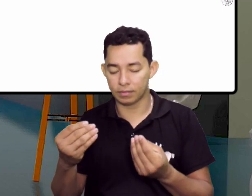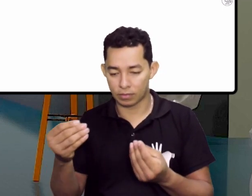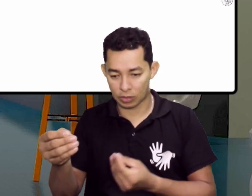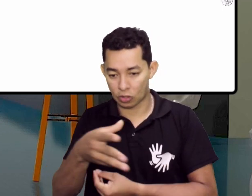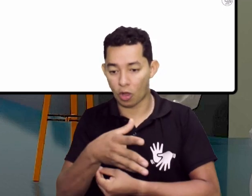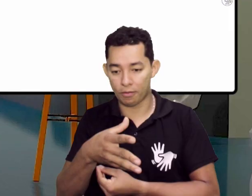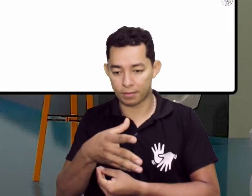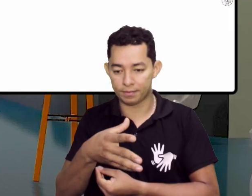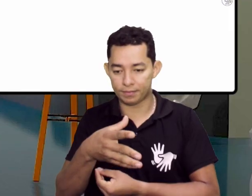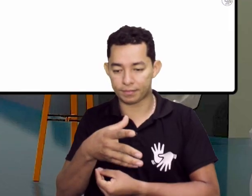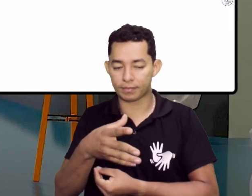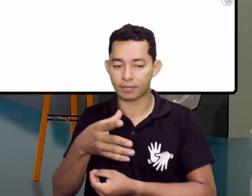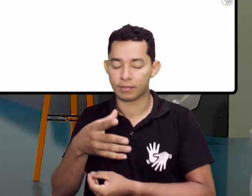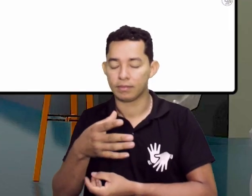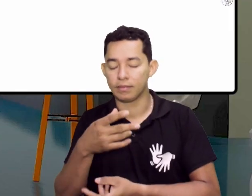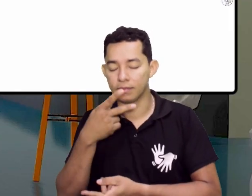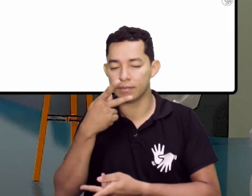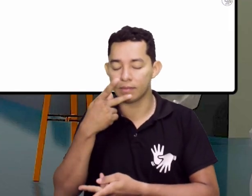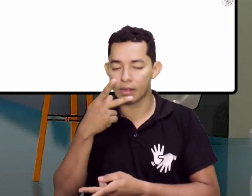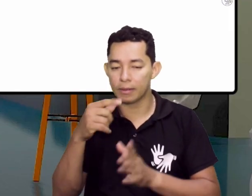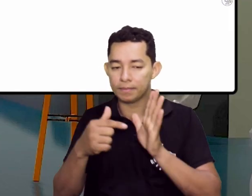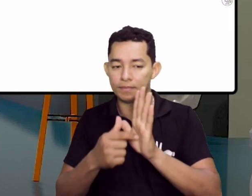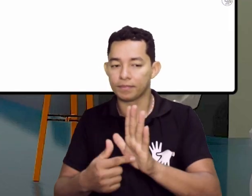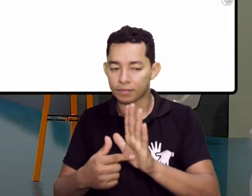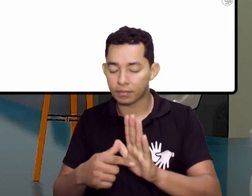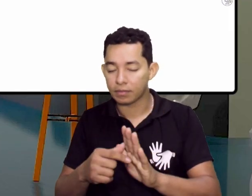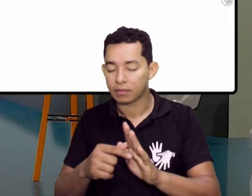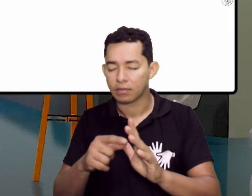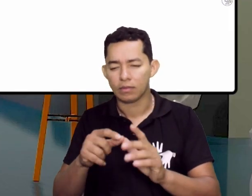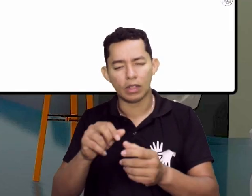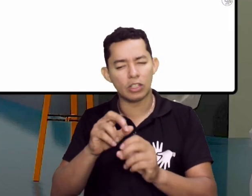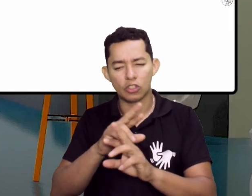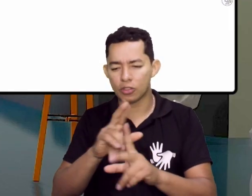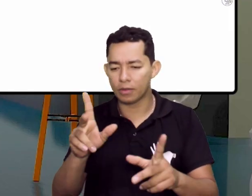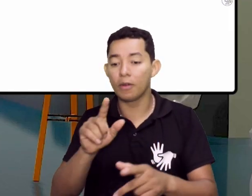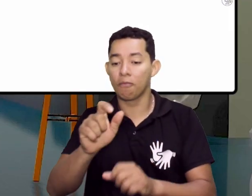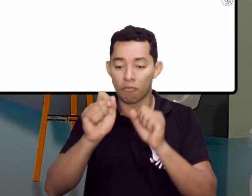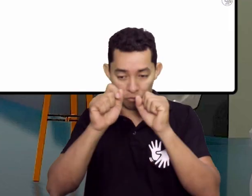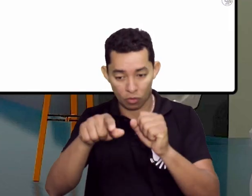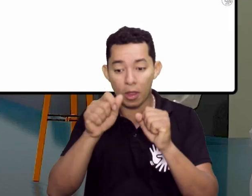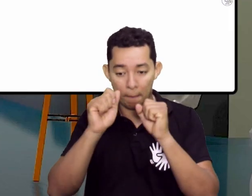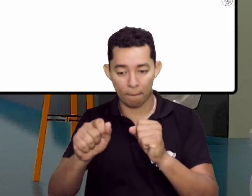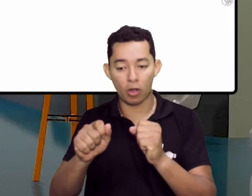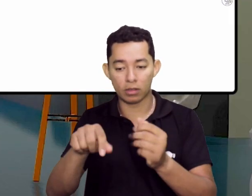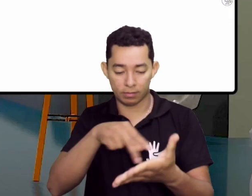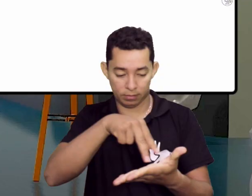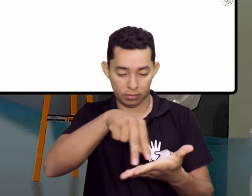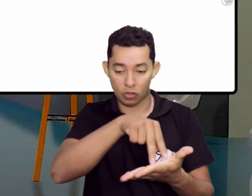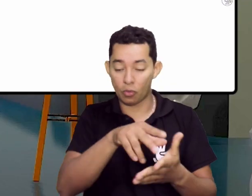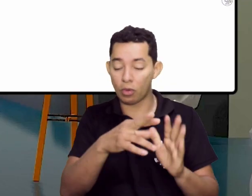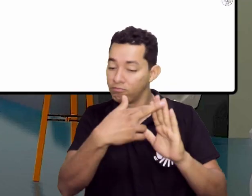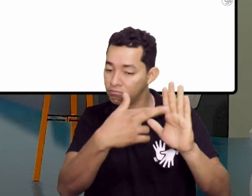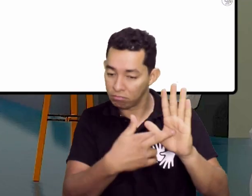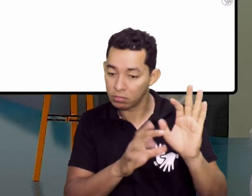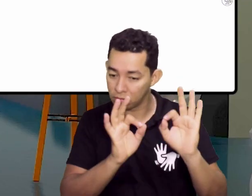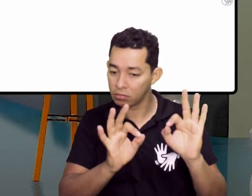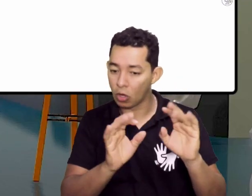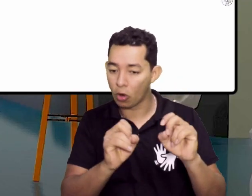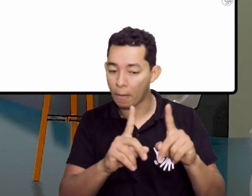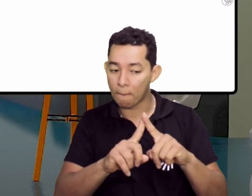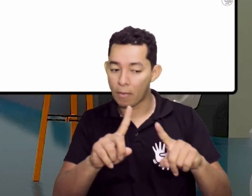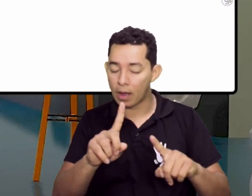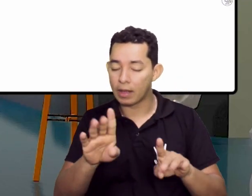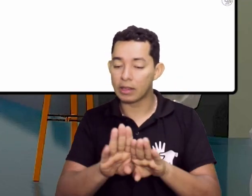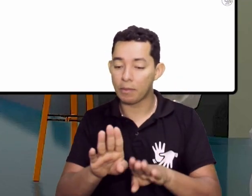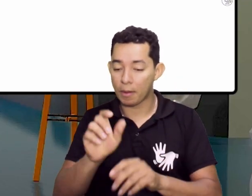dizer totalmente diferente disso aí, tá? Você pode dançar balé clássico, sim, mas você também pode usar o seu corpo da maneira